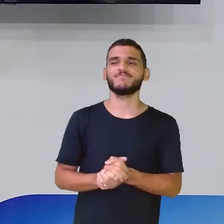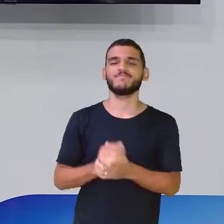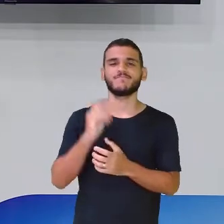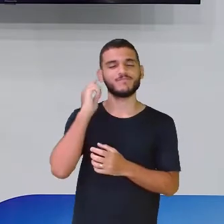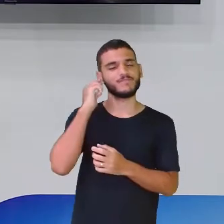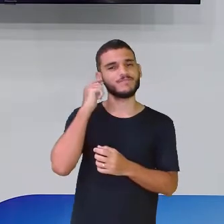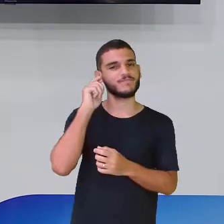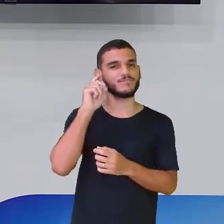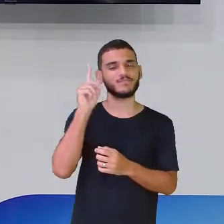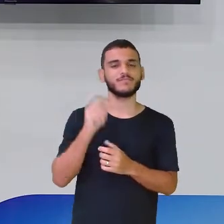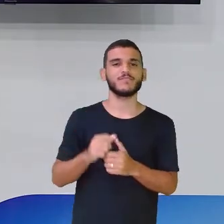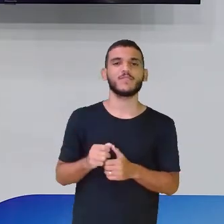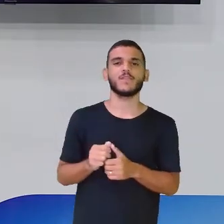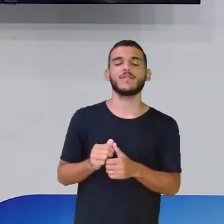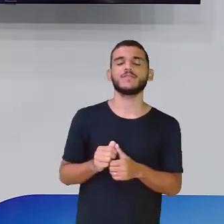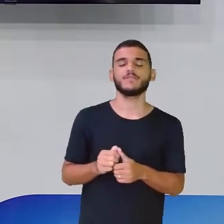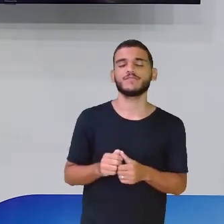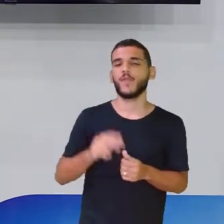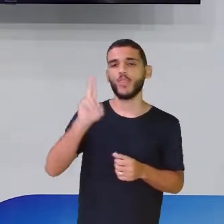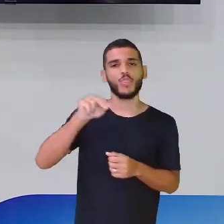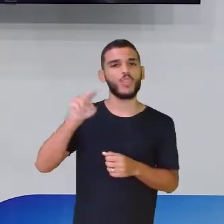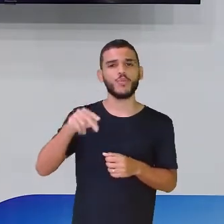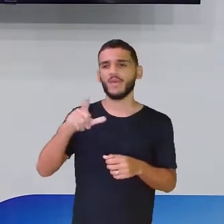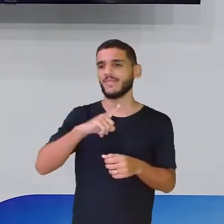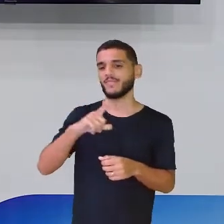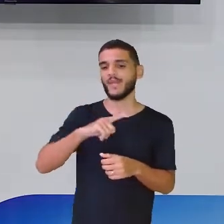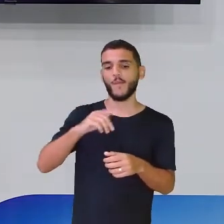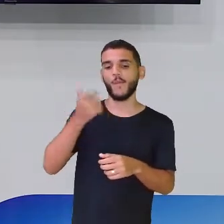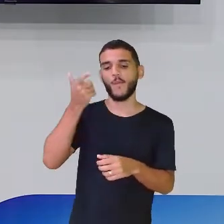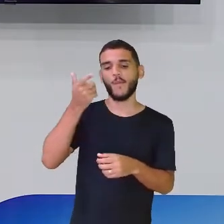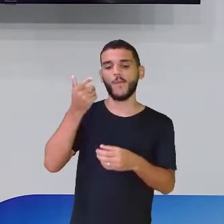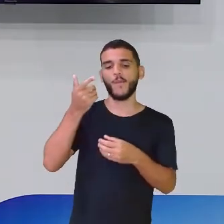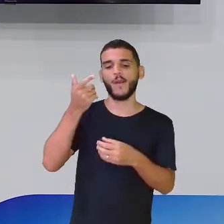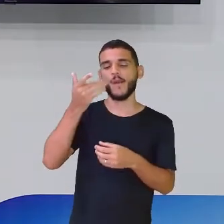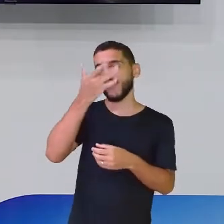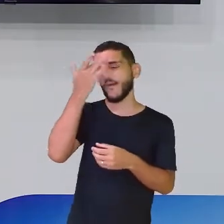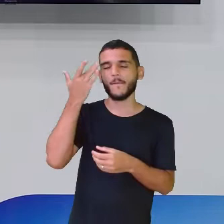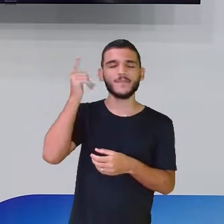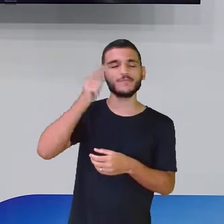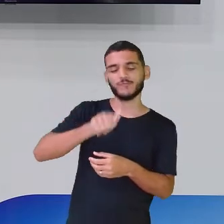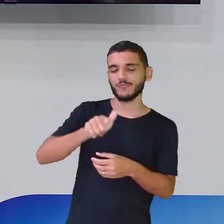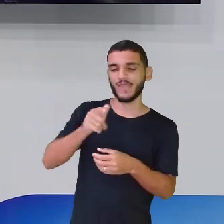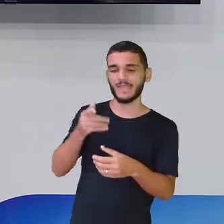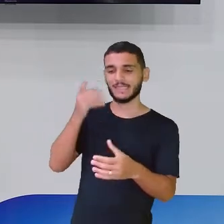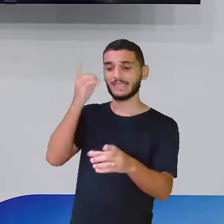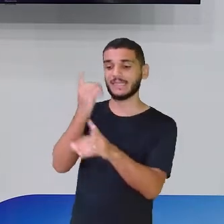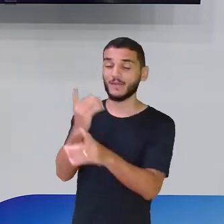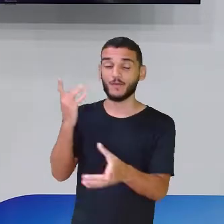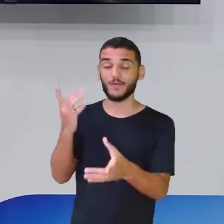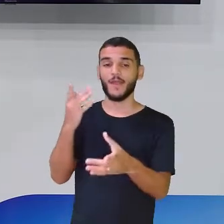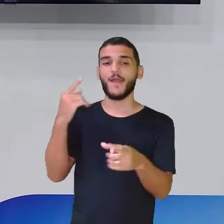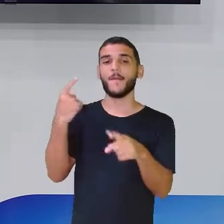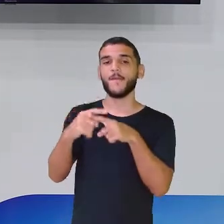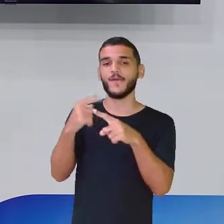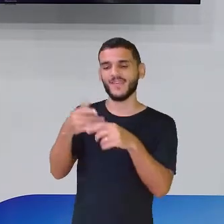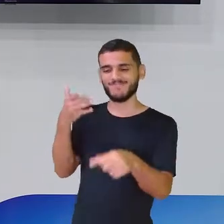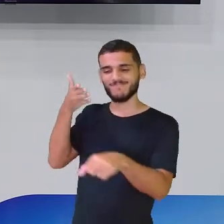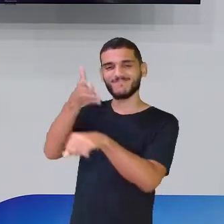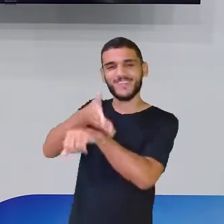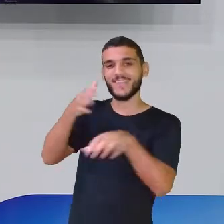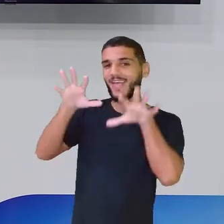se extingue, ela não deixa rastro. Verdade. Isso muito interessante da poluição sonora. Porque quando ela cessa, ela acaba.